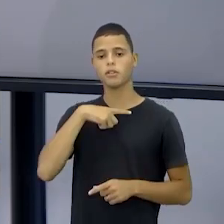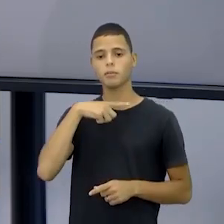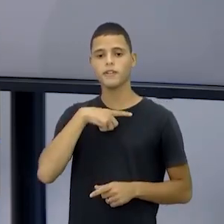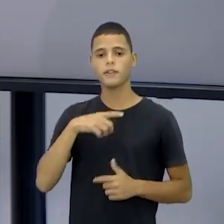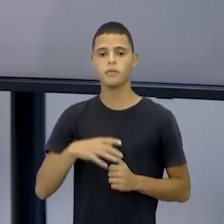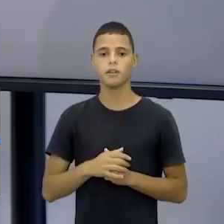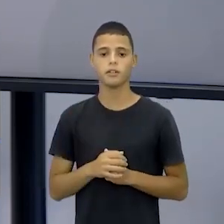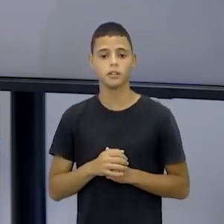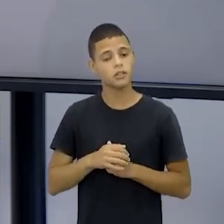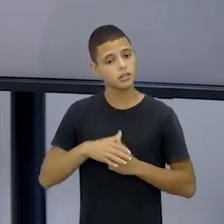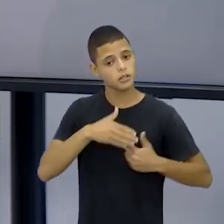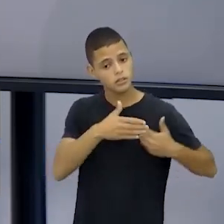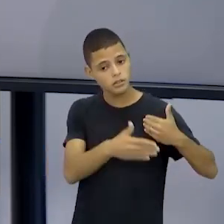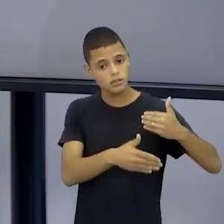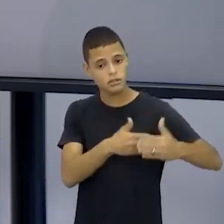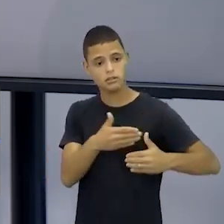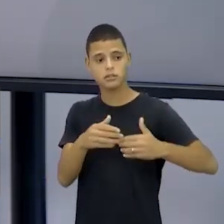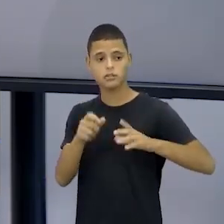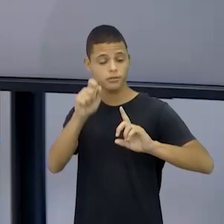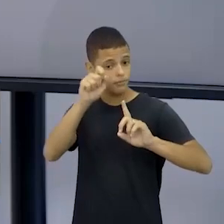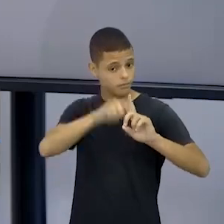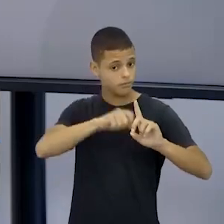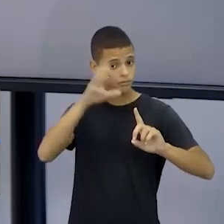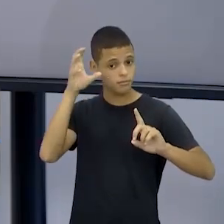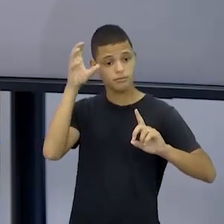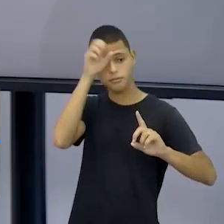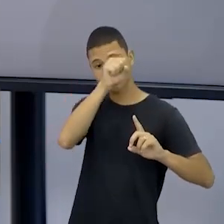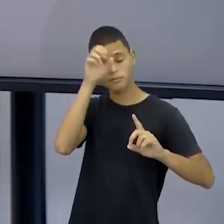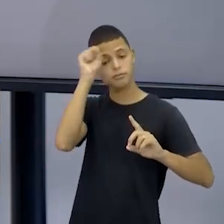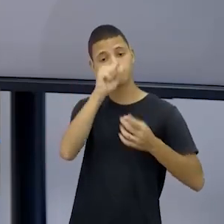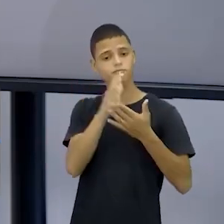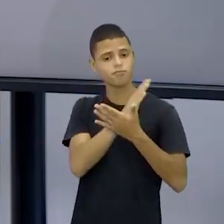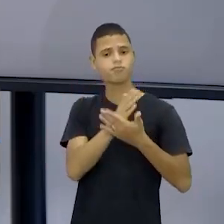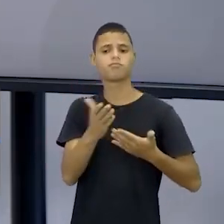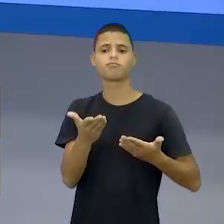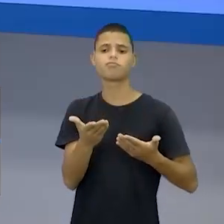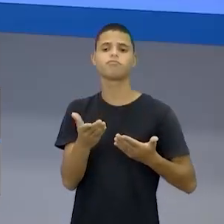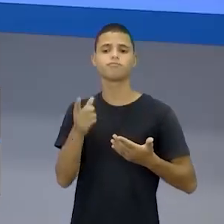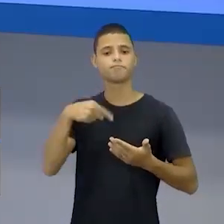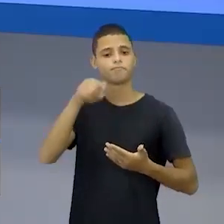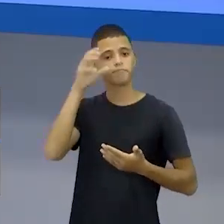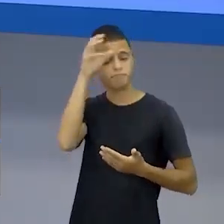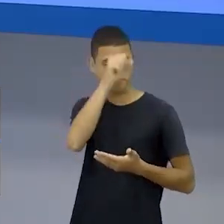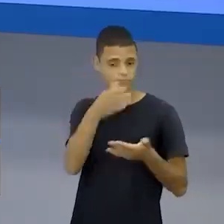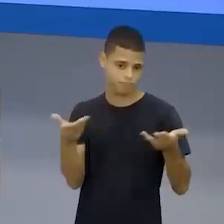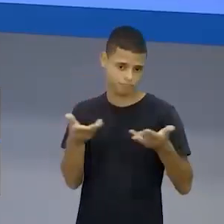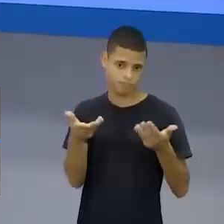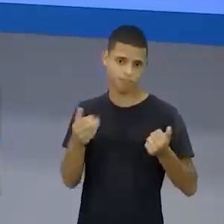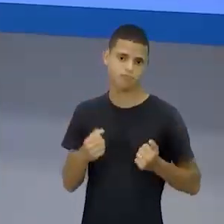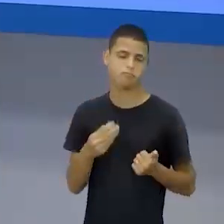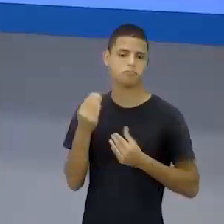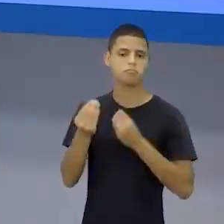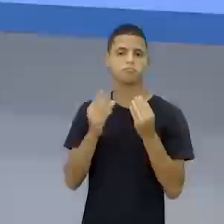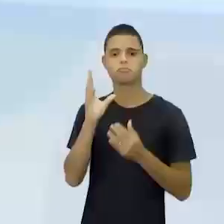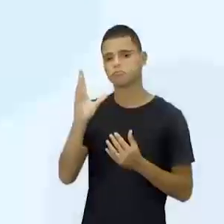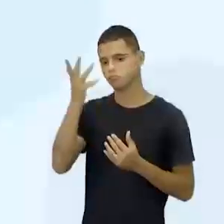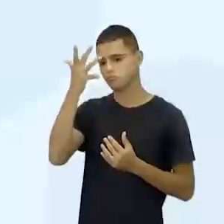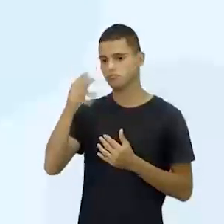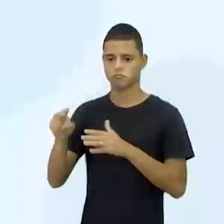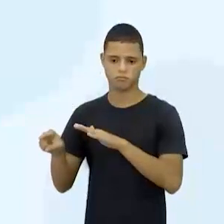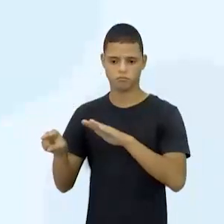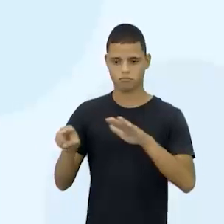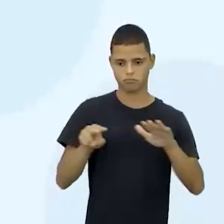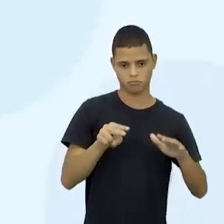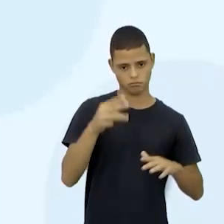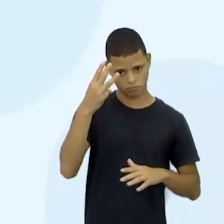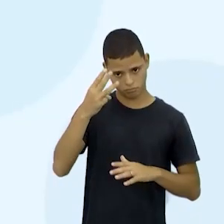No decorrer desses meses, a gente aprendeu algumas coisas que a gente vai abrir agora. Tá bom. Tá bom. E aí, como que vai ser, então, essa semana 3 de